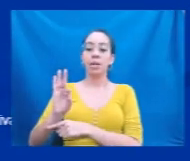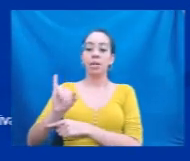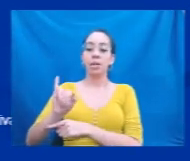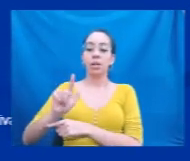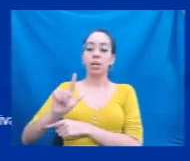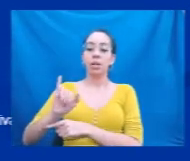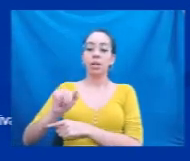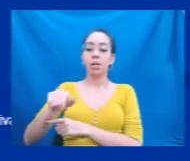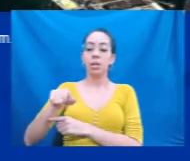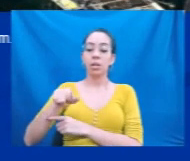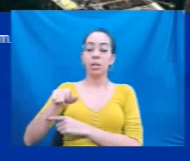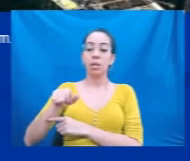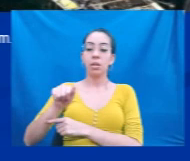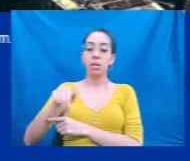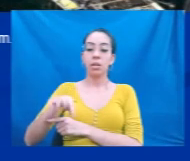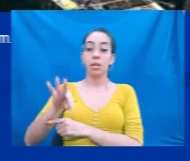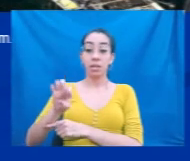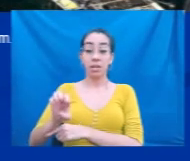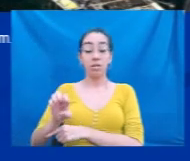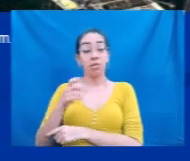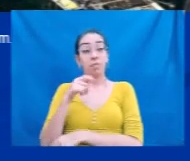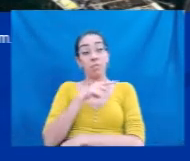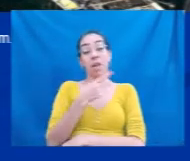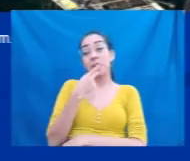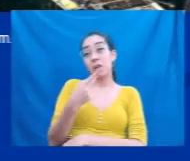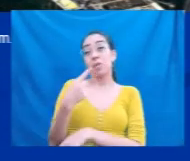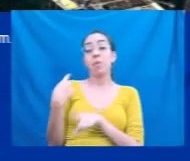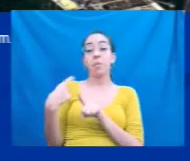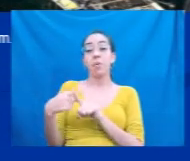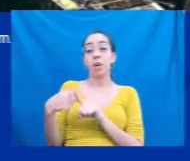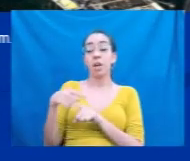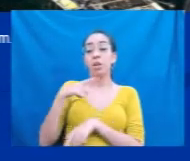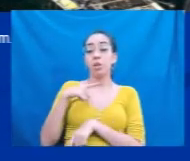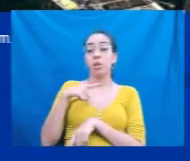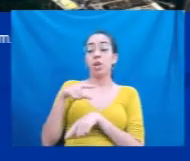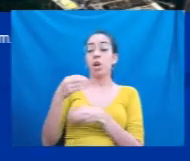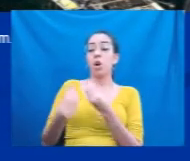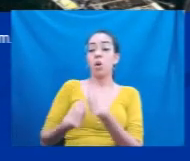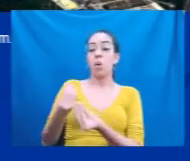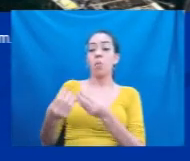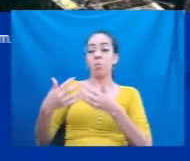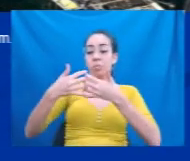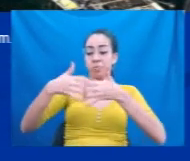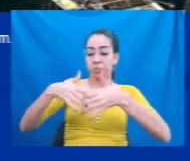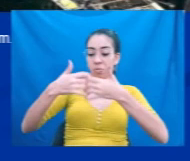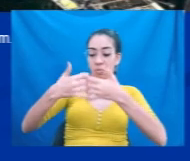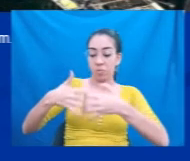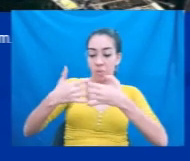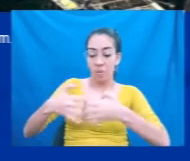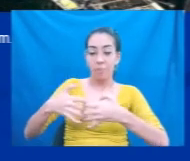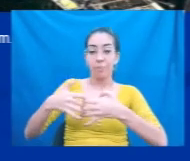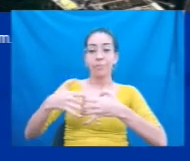que alimentava o armazém da unidade de nitrato de amônio. Então, os corpos de bombeiros informaram na época que houve um vazamento de nitrato